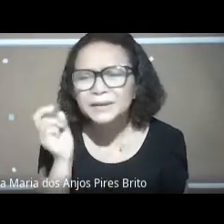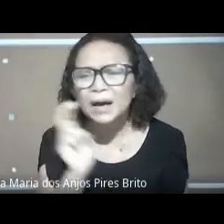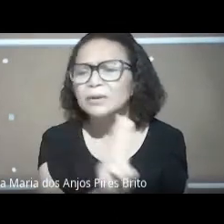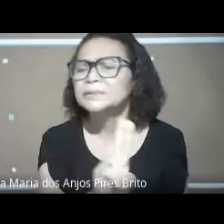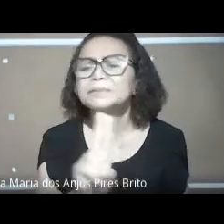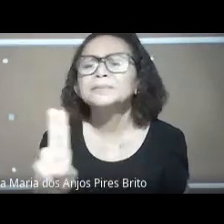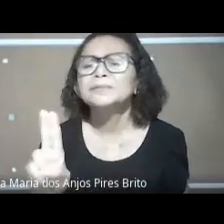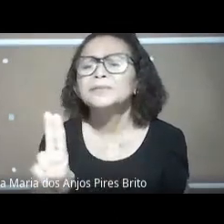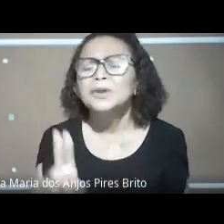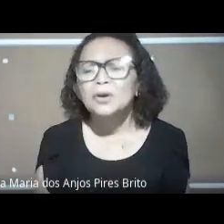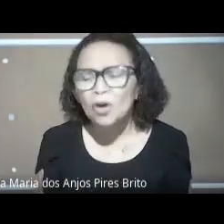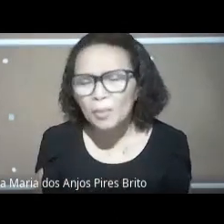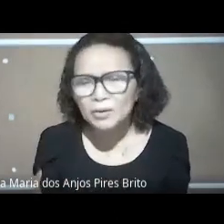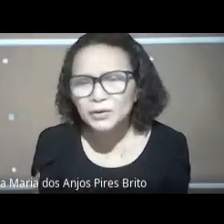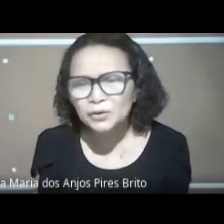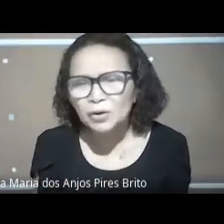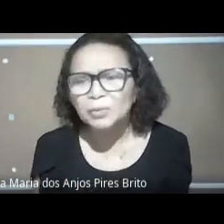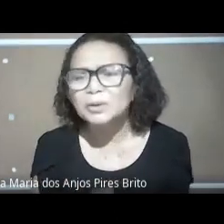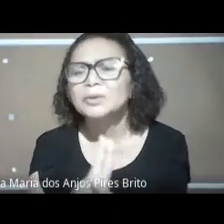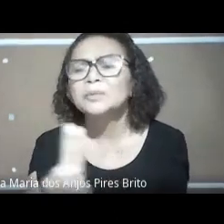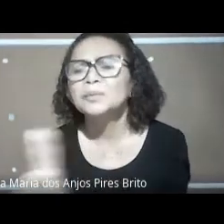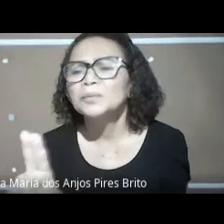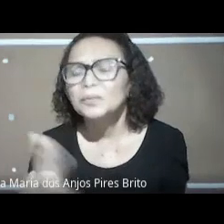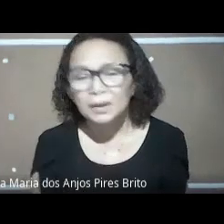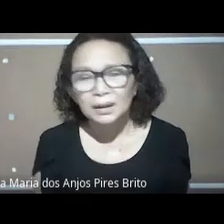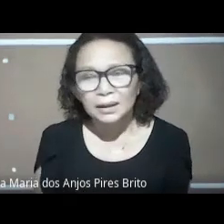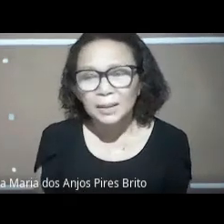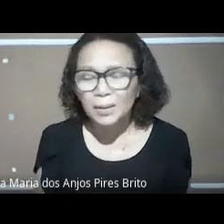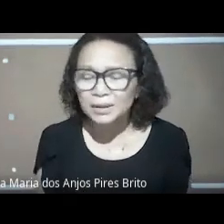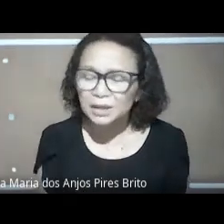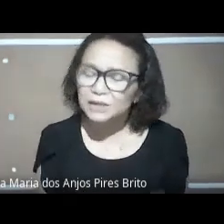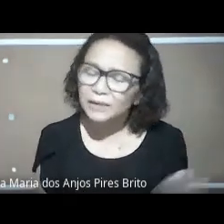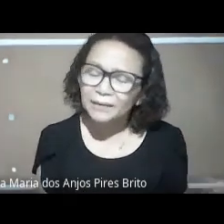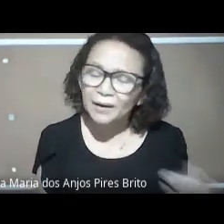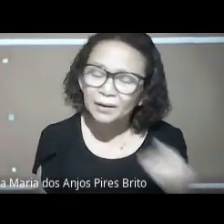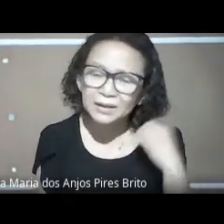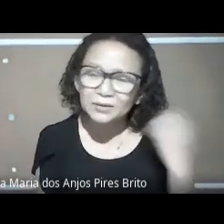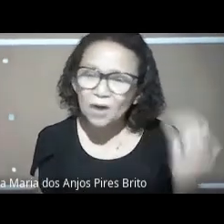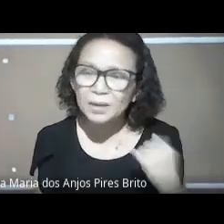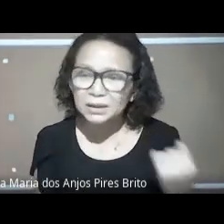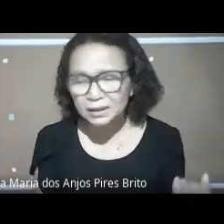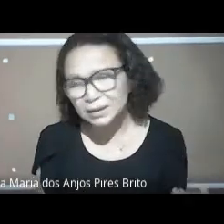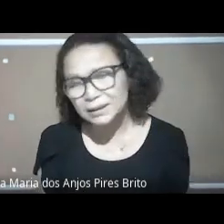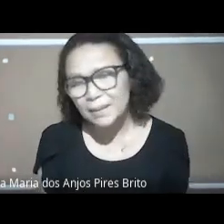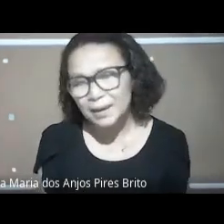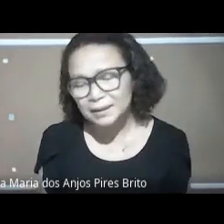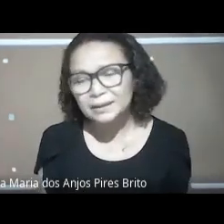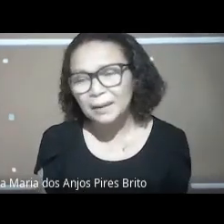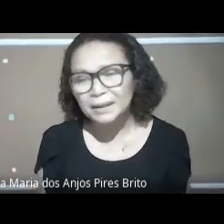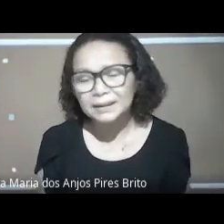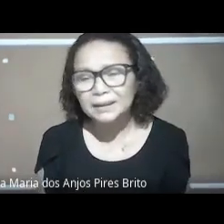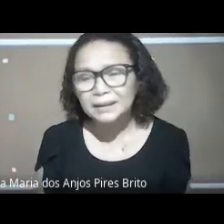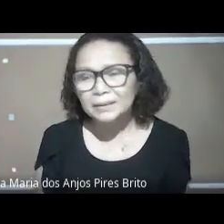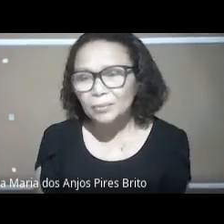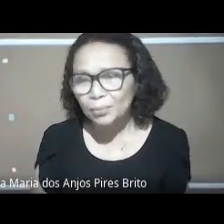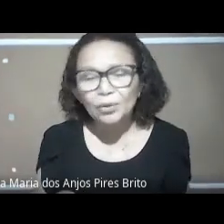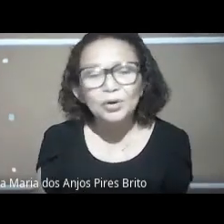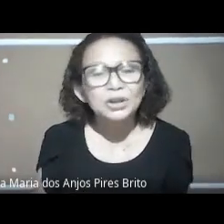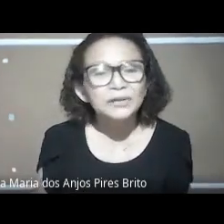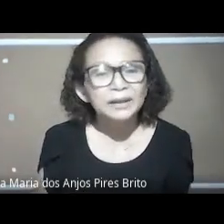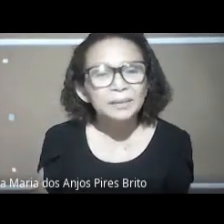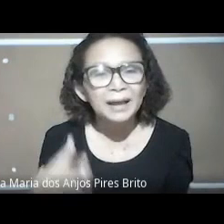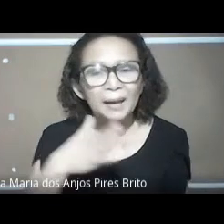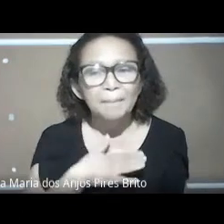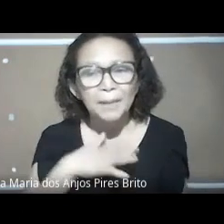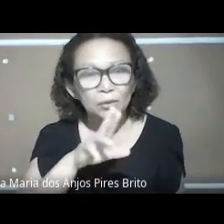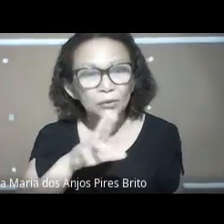expressão facial. Como é o seu nome? Depois a gente vai ver outras formas de se apresentar, mas por hoje a